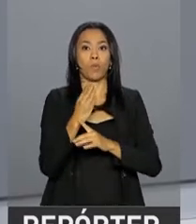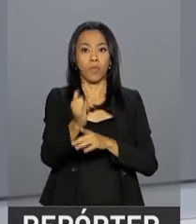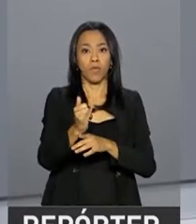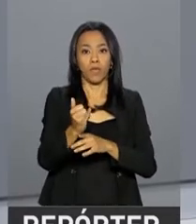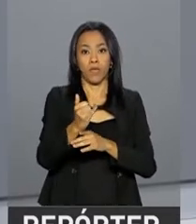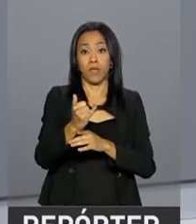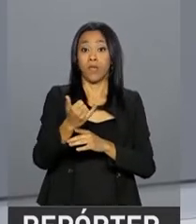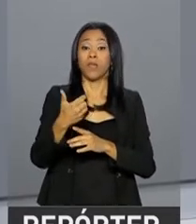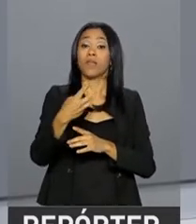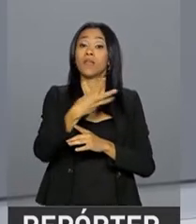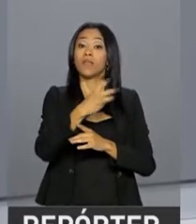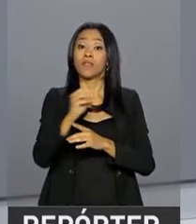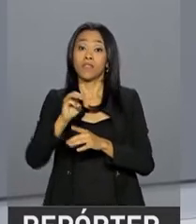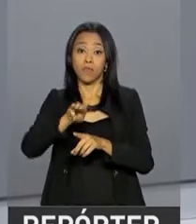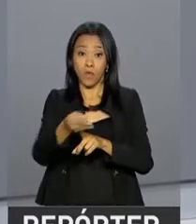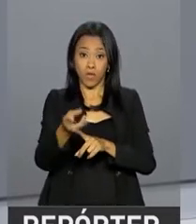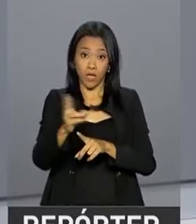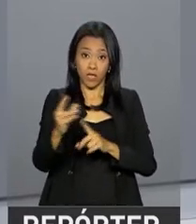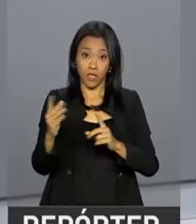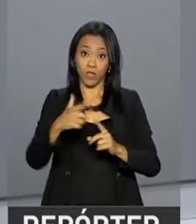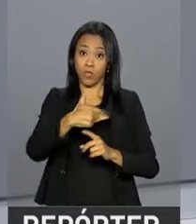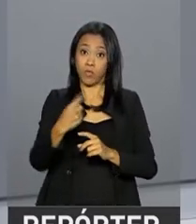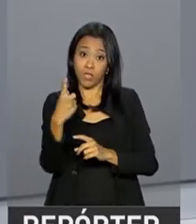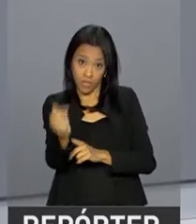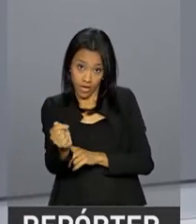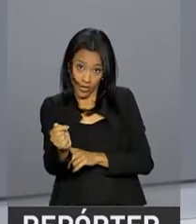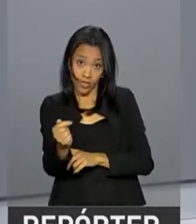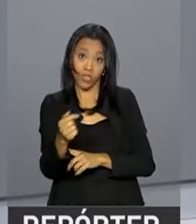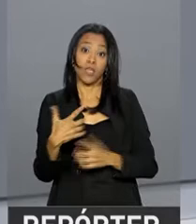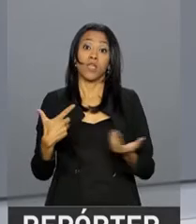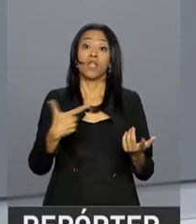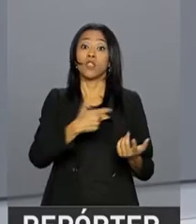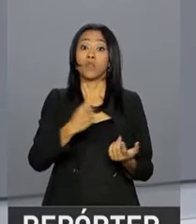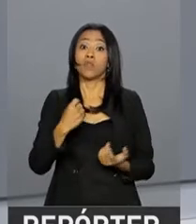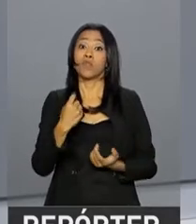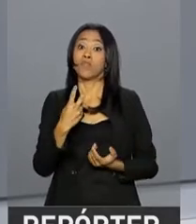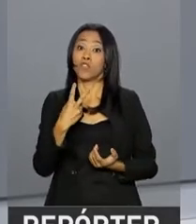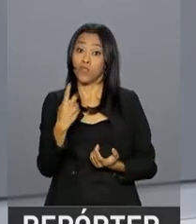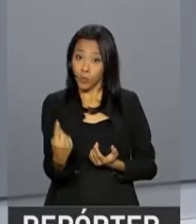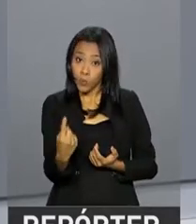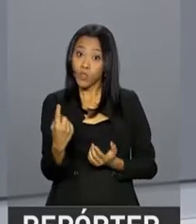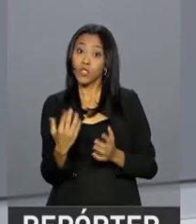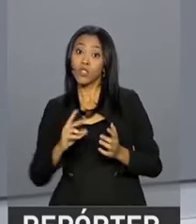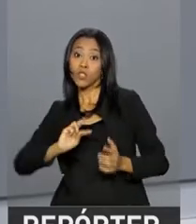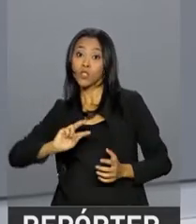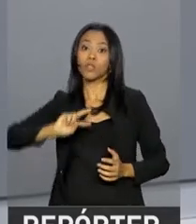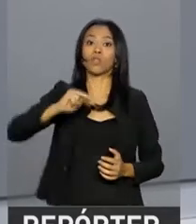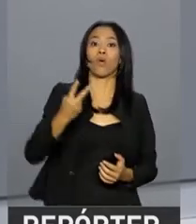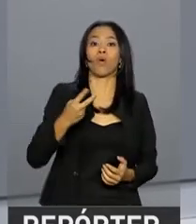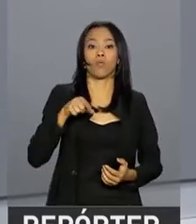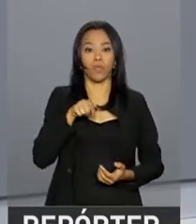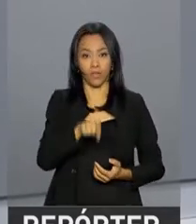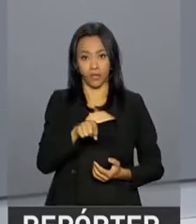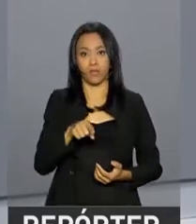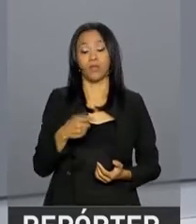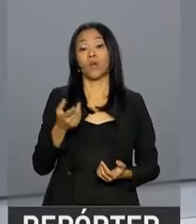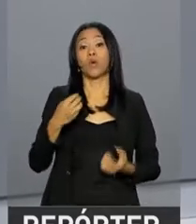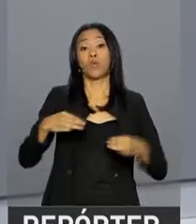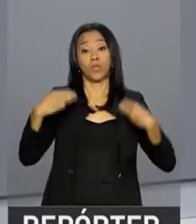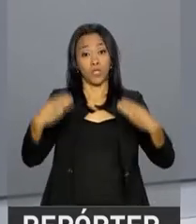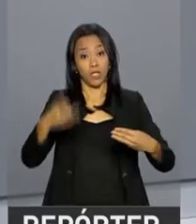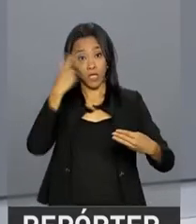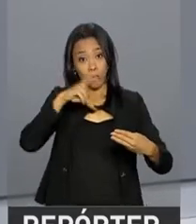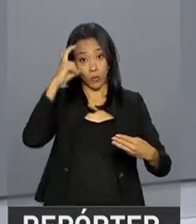reais a expectativa é que esse valor dobra em 2021 pensando nesse mercado com alto poder de crescimento o ministério da cultura